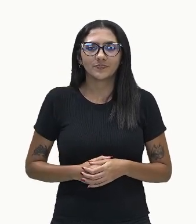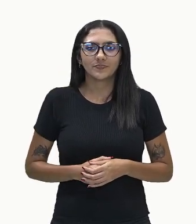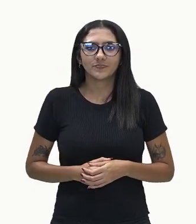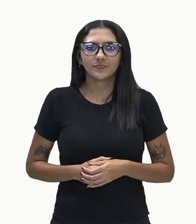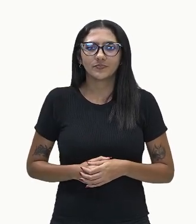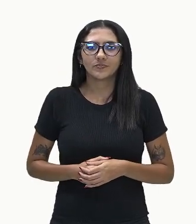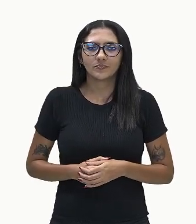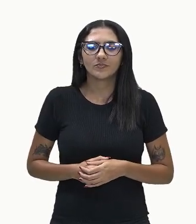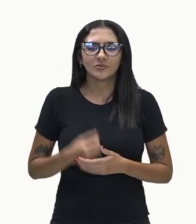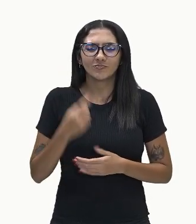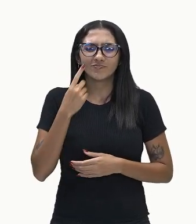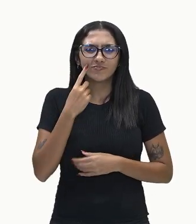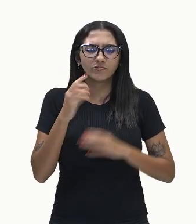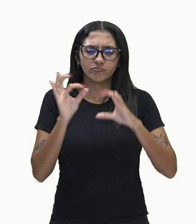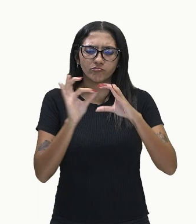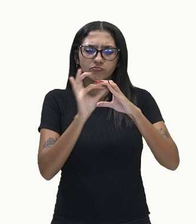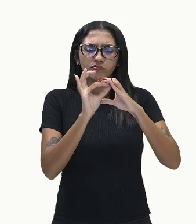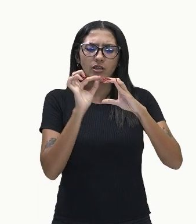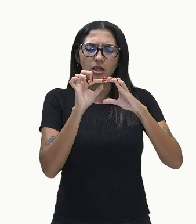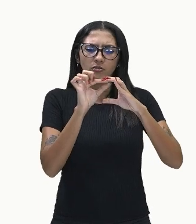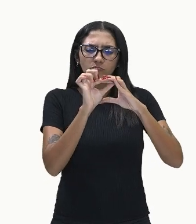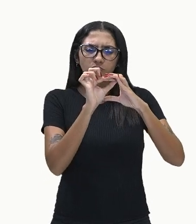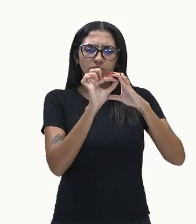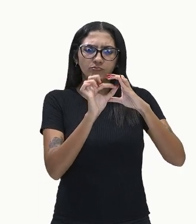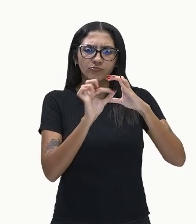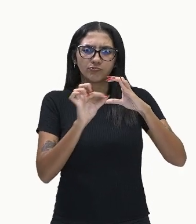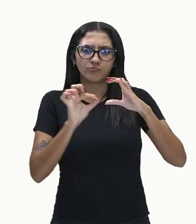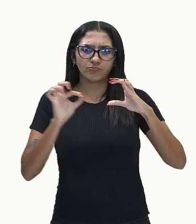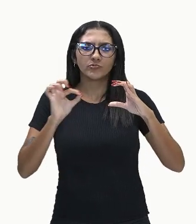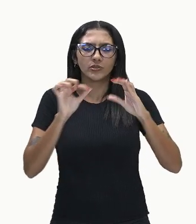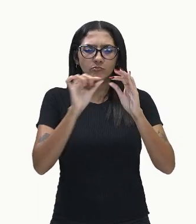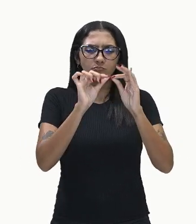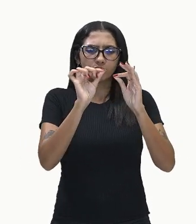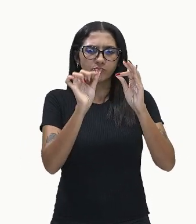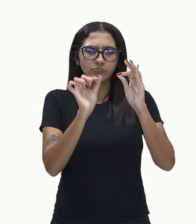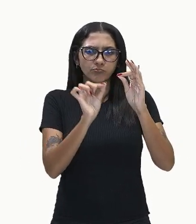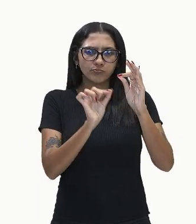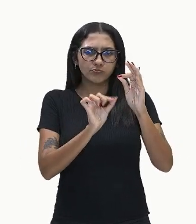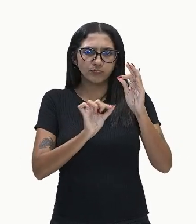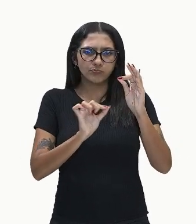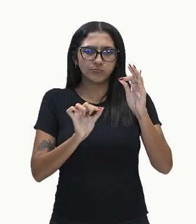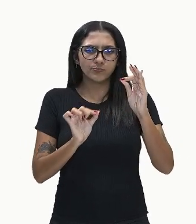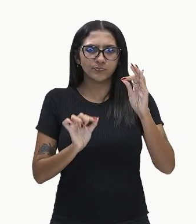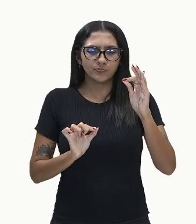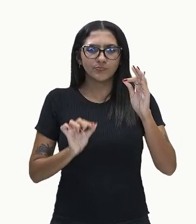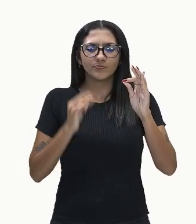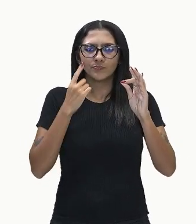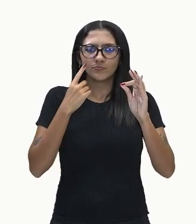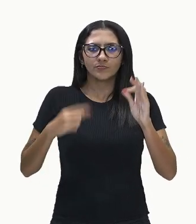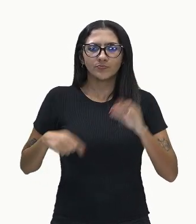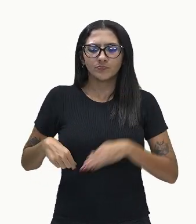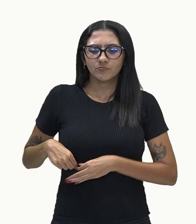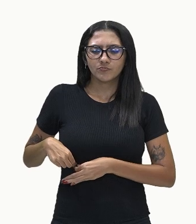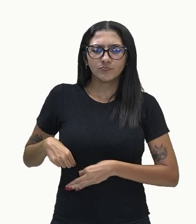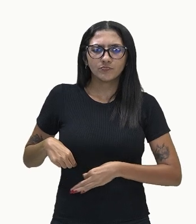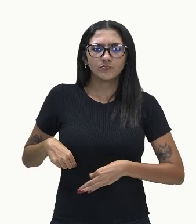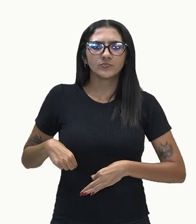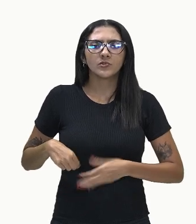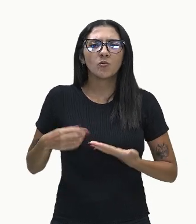ele vai ser liberado do ovário para a sua tuba uterina por volta do